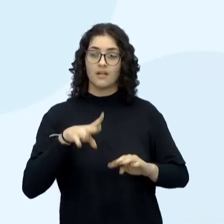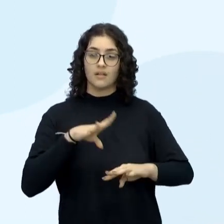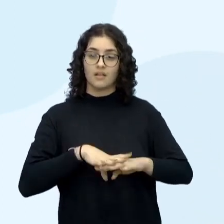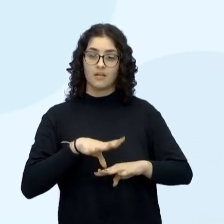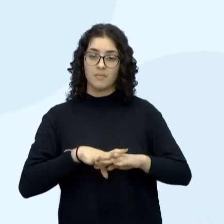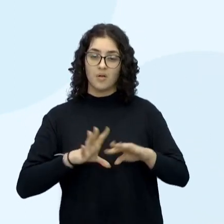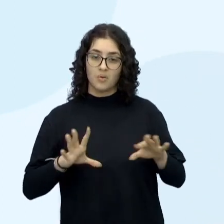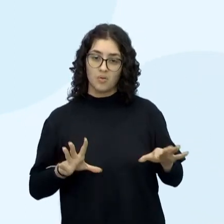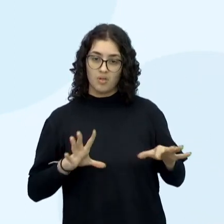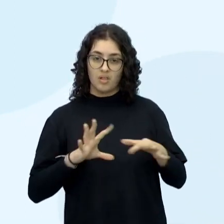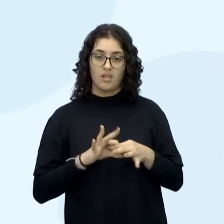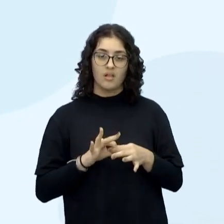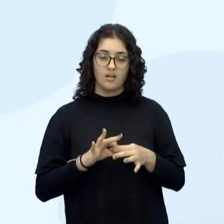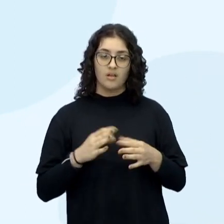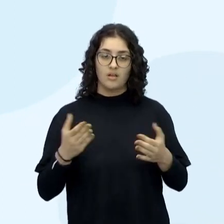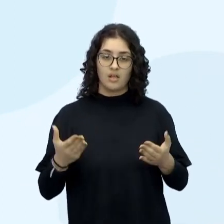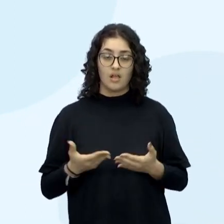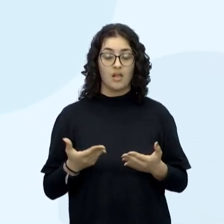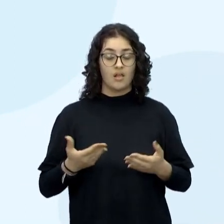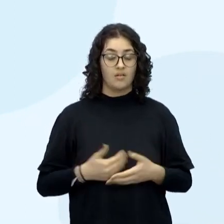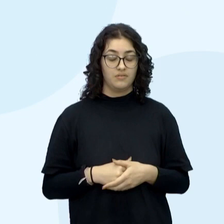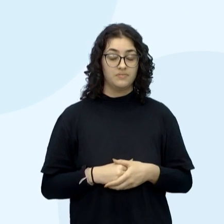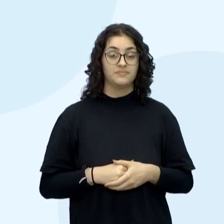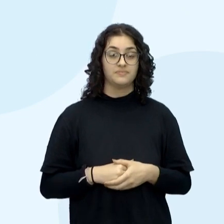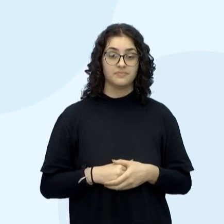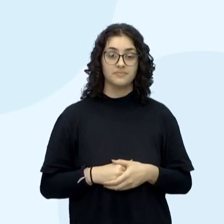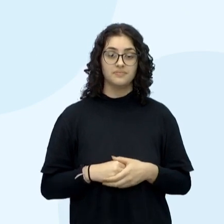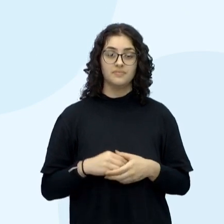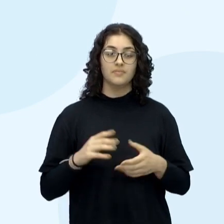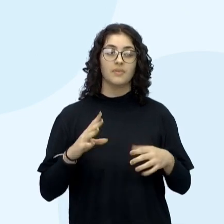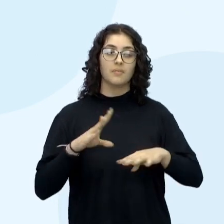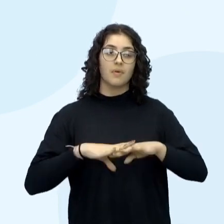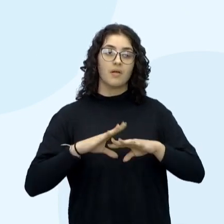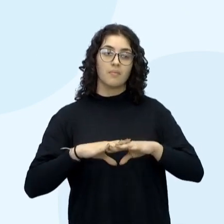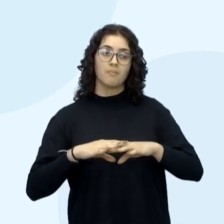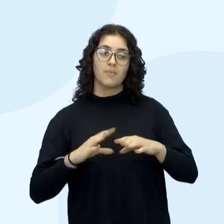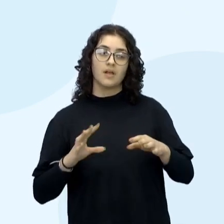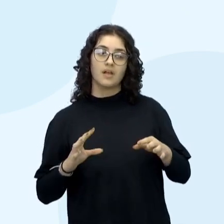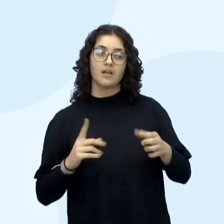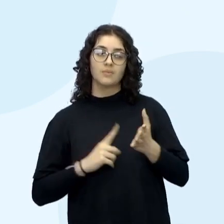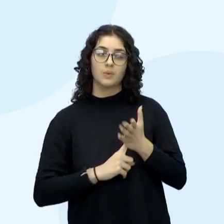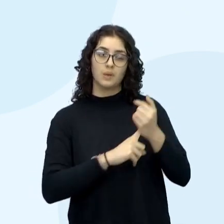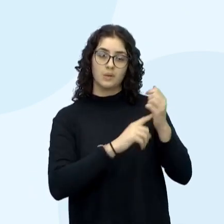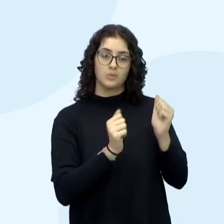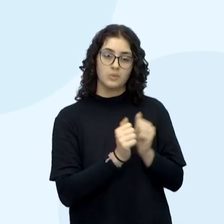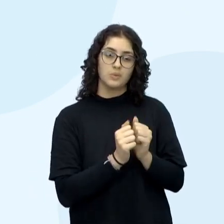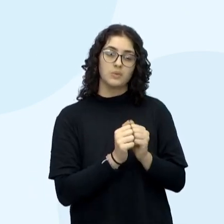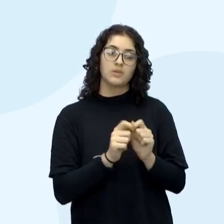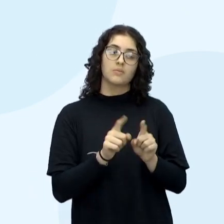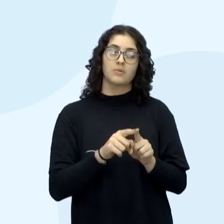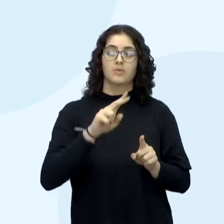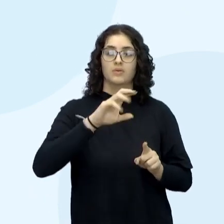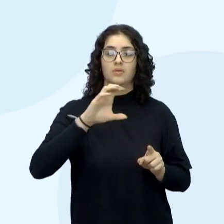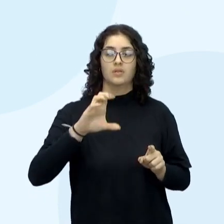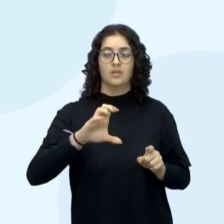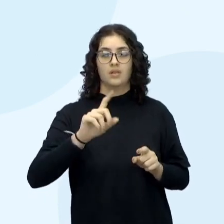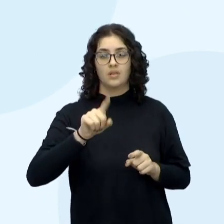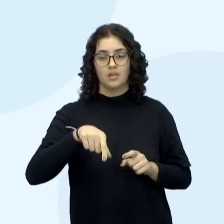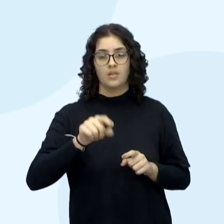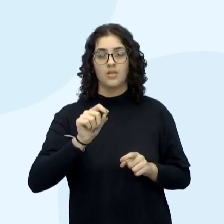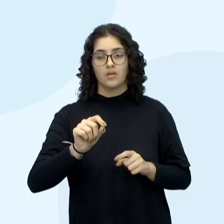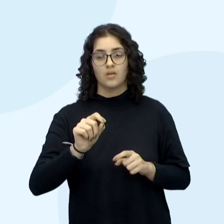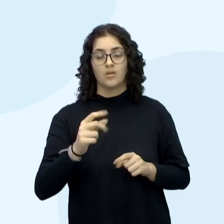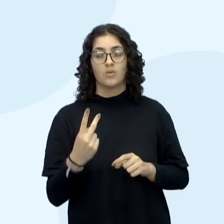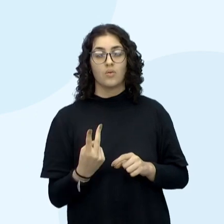matemática conectada. Isso Estamos na área de mesmo. matemática e suas tecnologias, como não poderia deixar de ser. Unidade curricular de